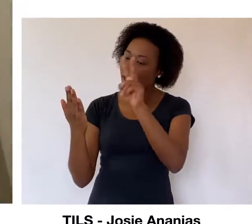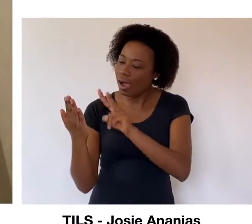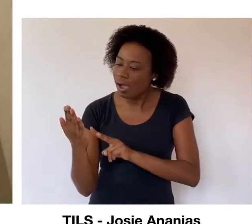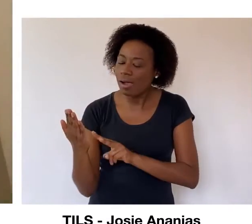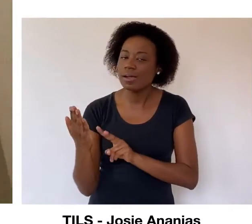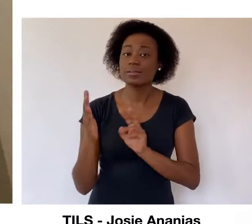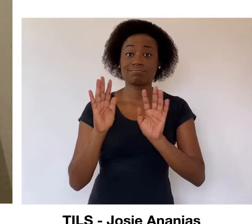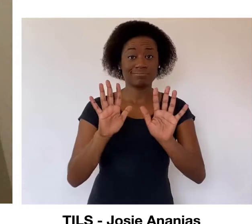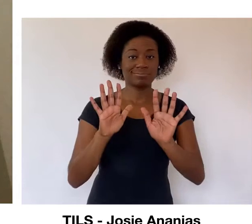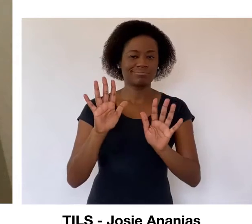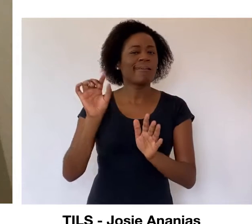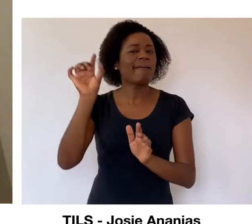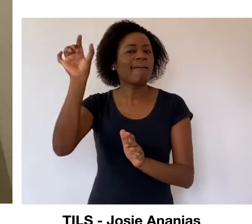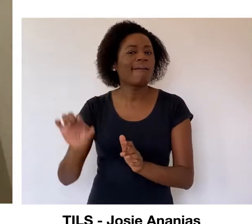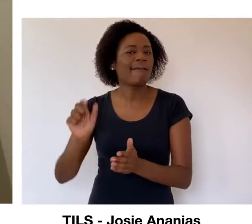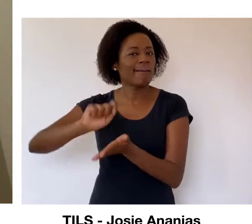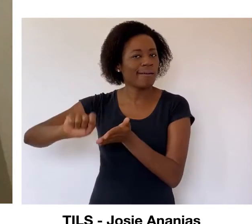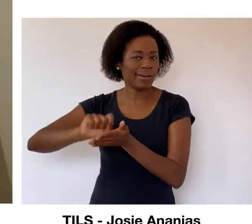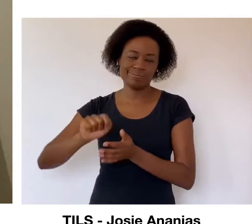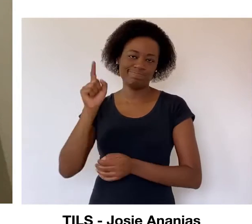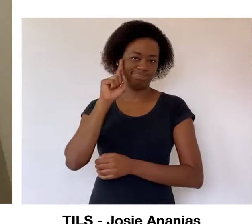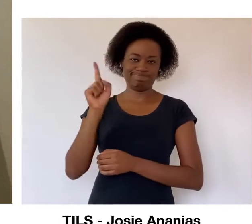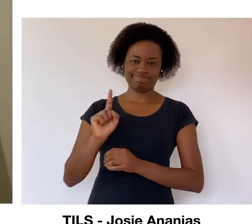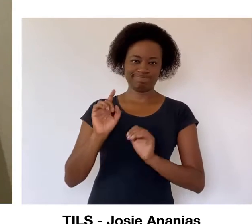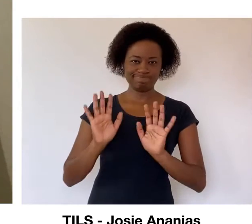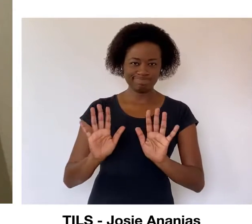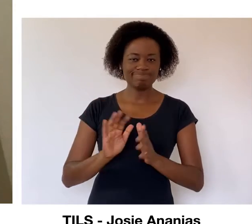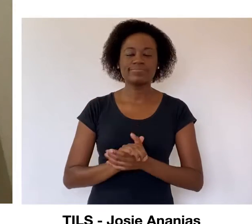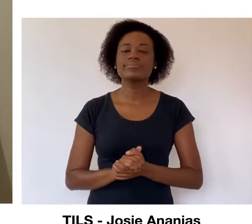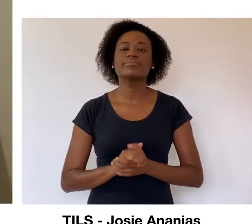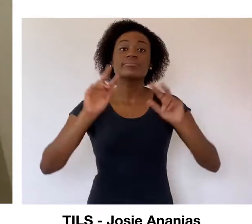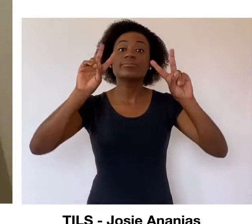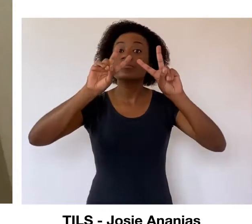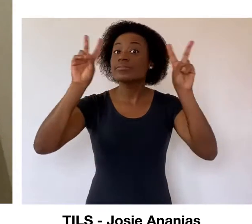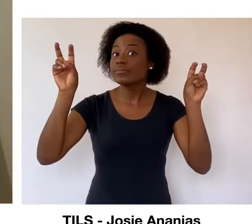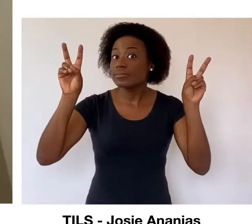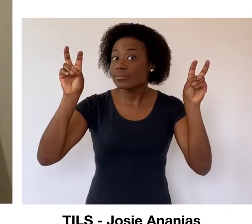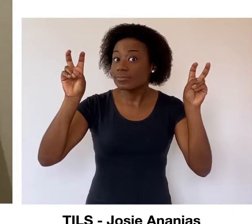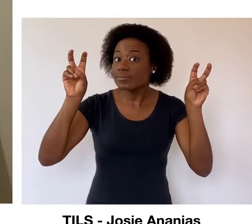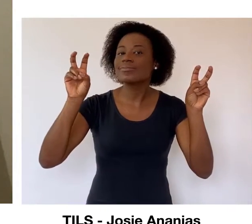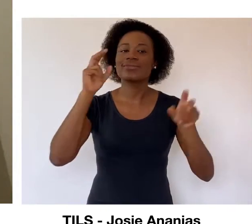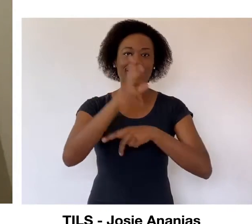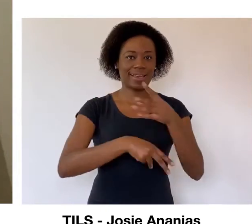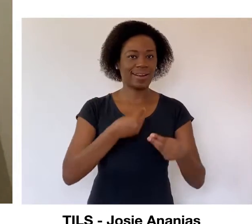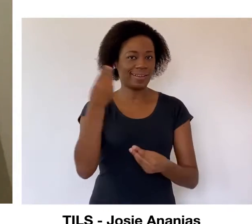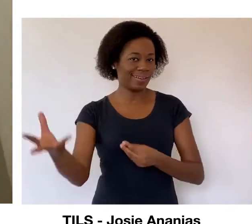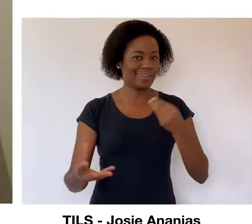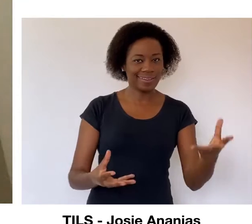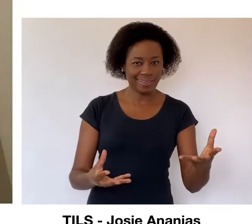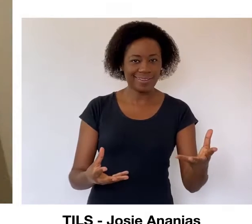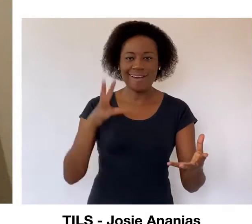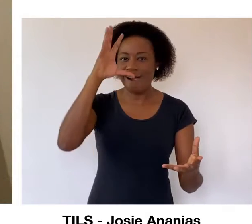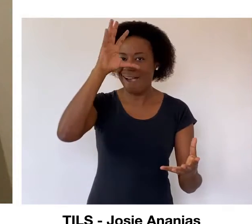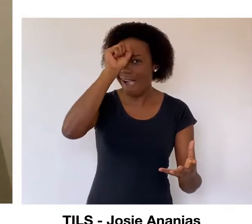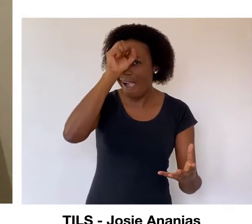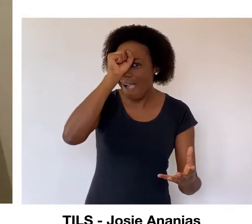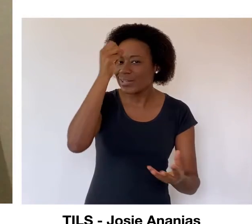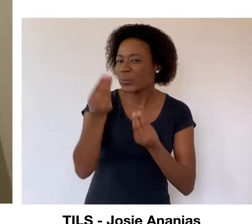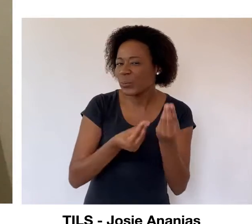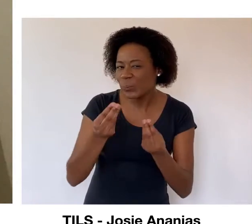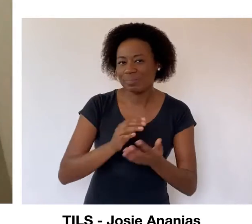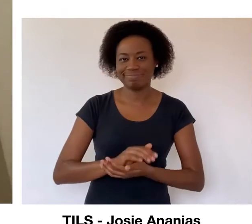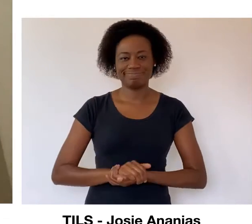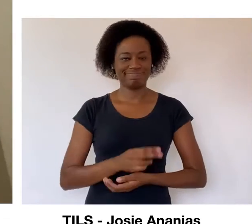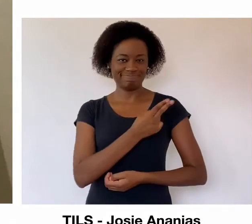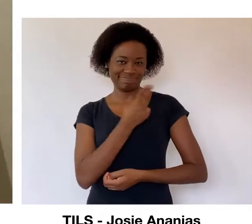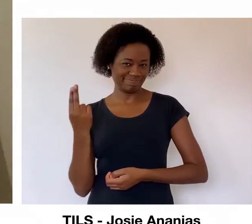tenho qual seja o autor. Mas ela se chama Aprenda a Dar Presentes. Meu nome é Sônia,